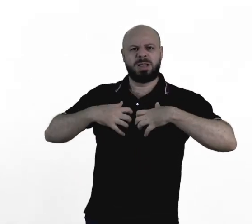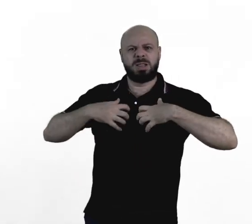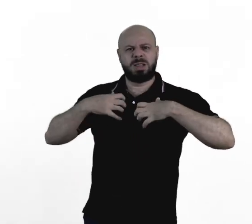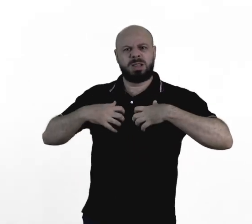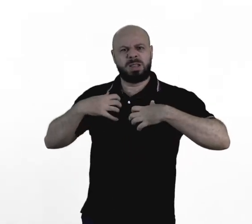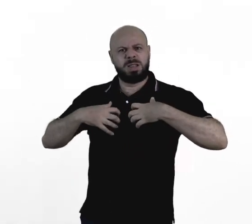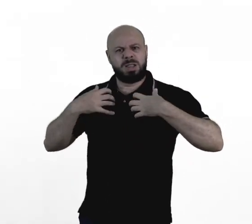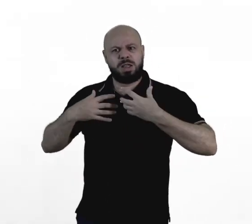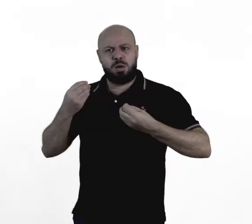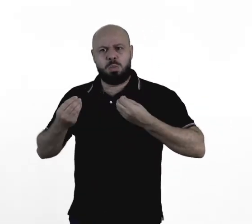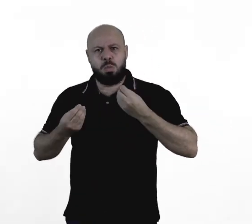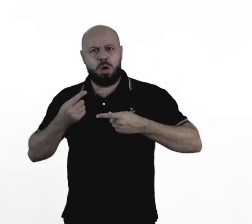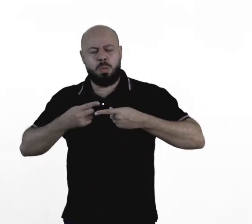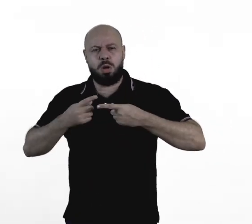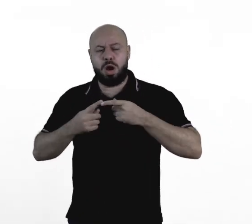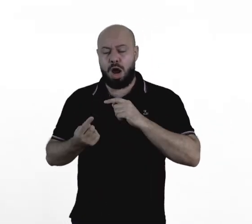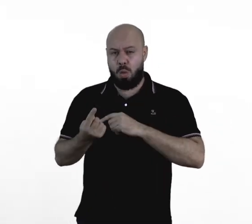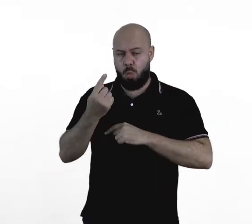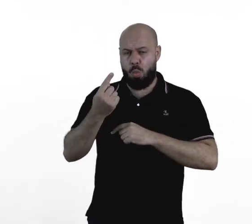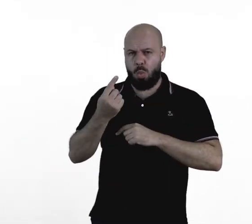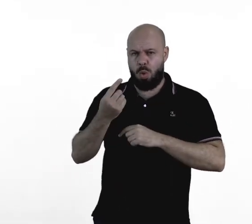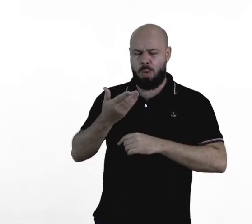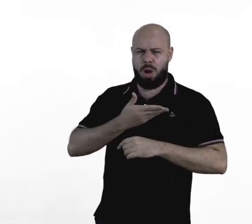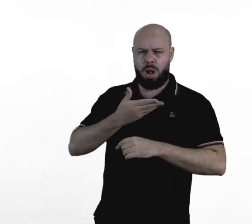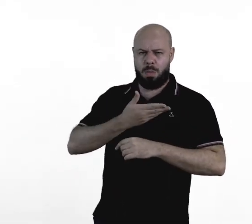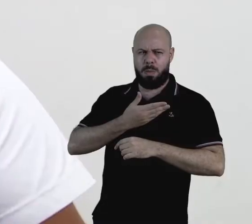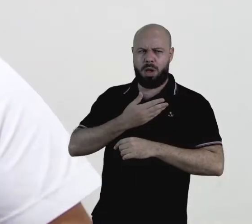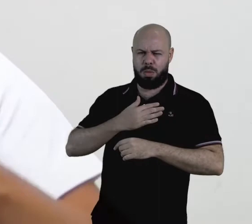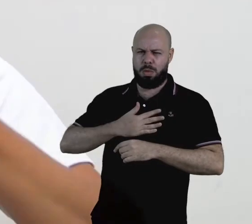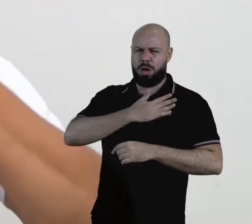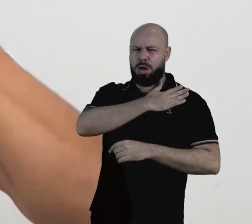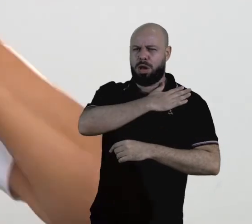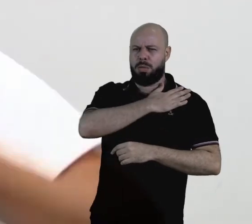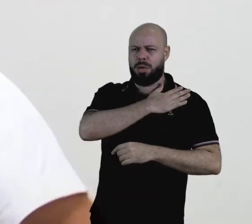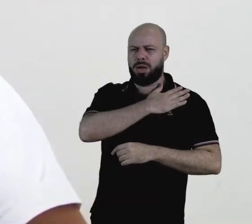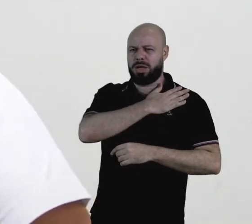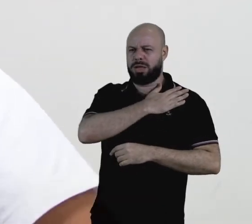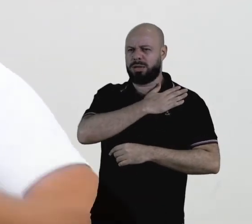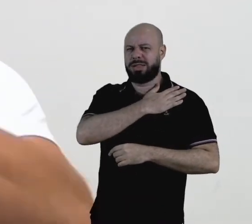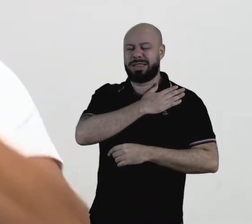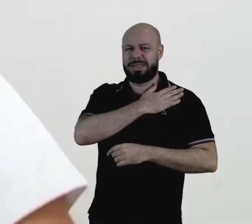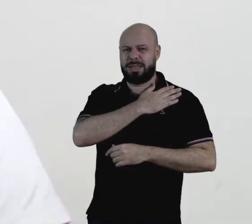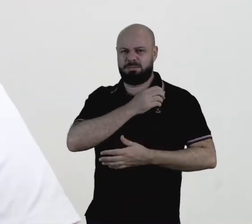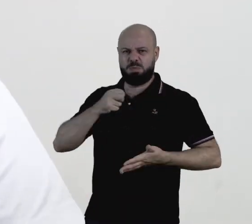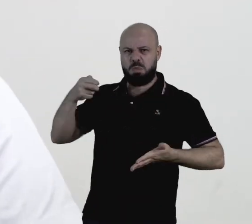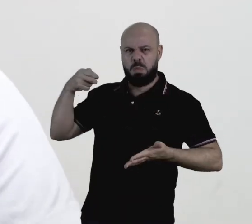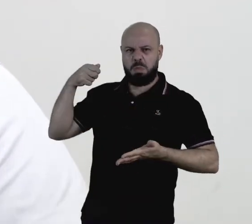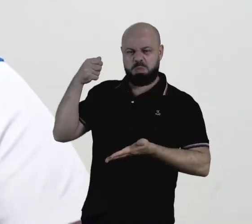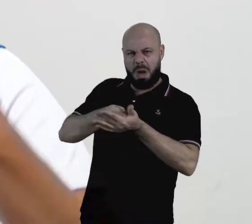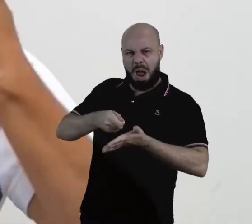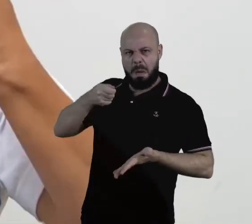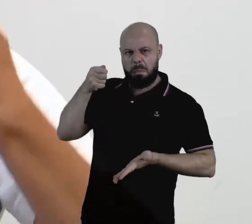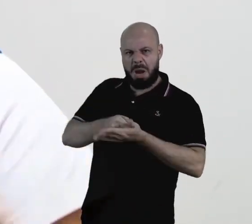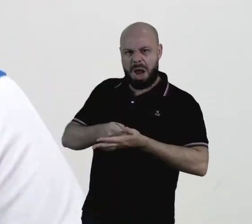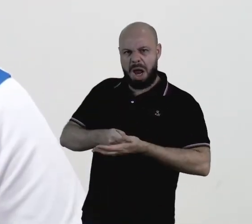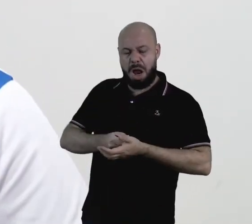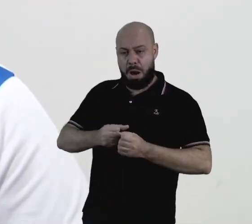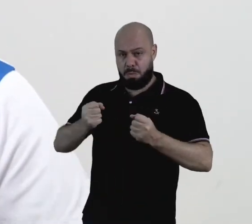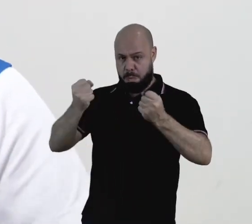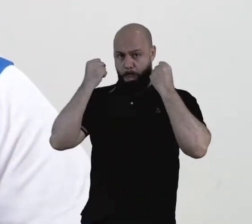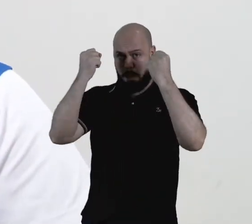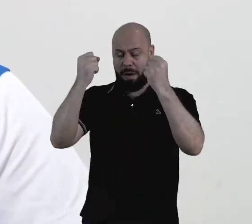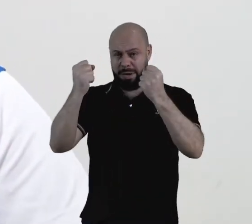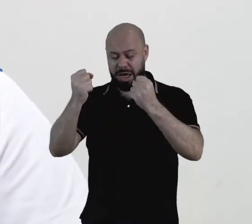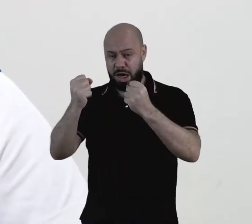porque um dos seus colegas de farda sofreu uma punição física tão grave que ele morreu